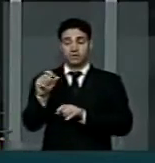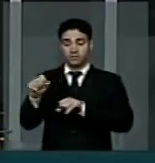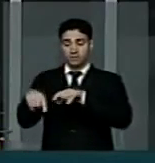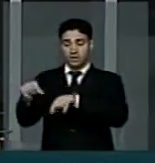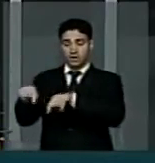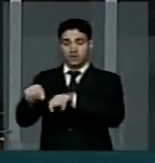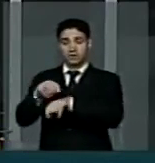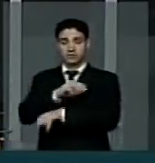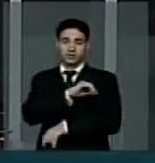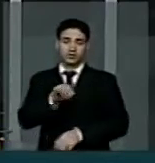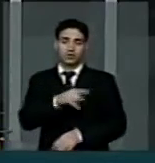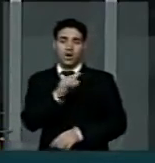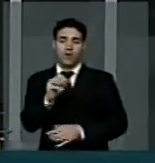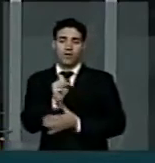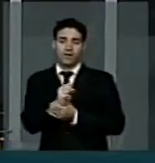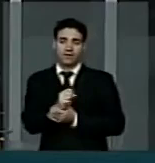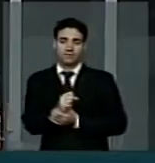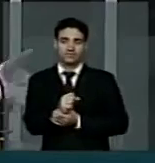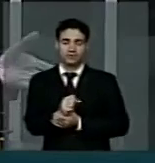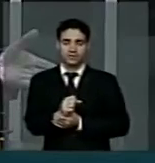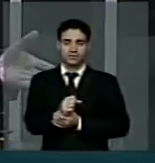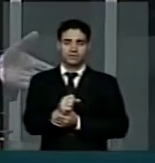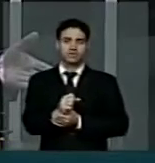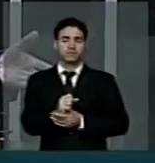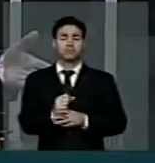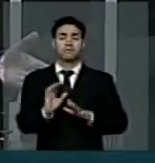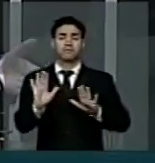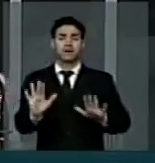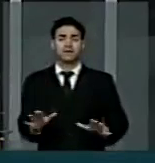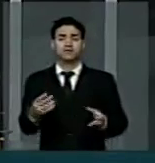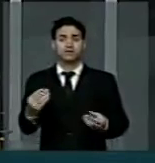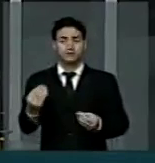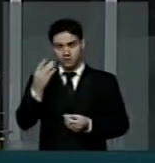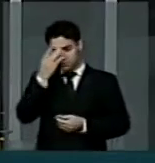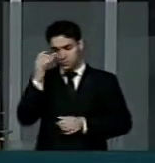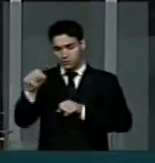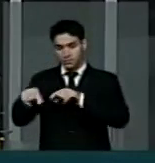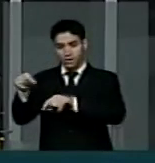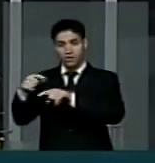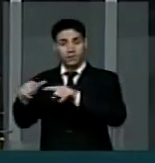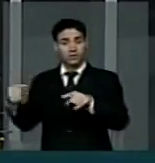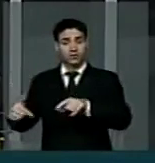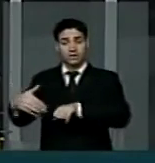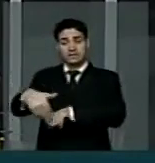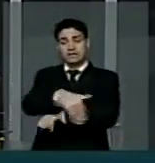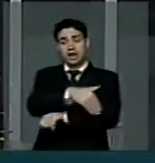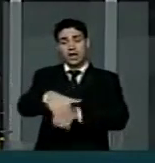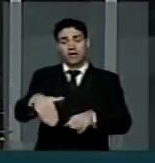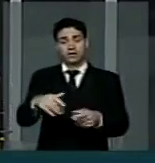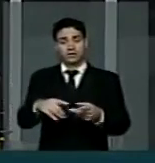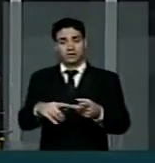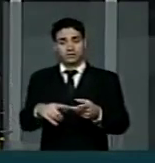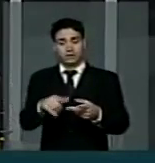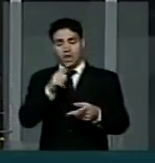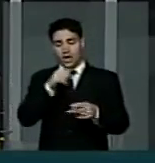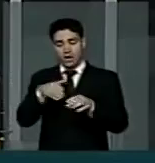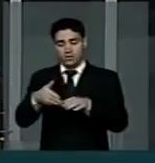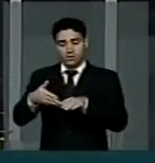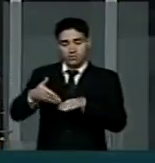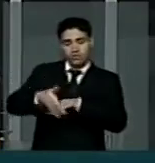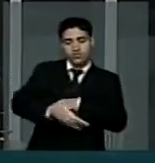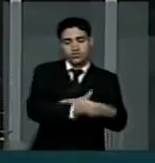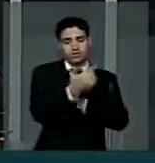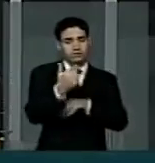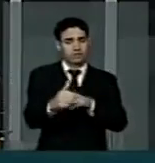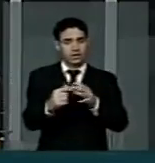João garante. Mas como é que um cidadão vai plantar se nem estrada tem, nem bueiro tem,